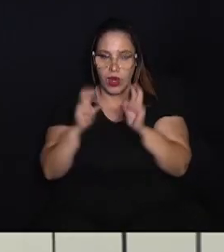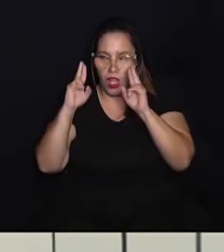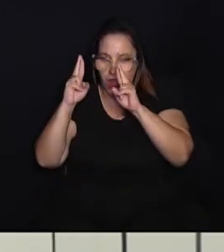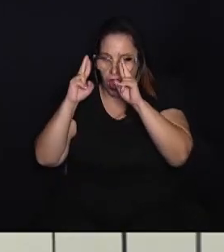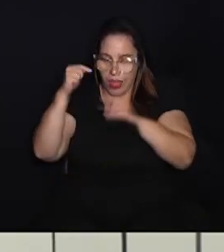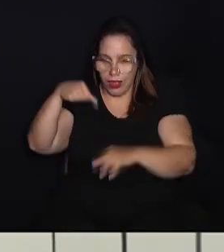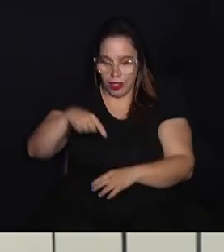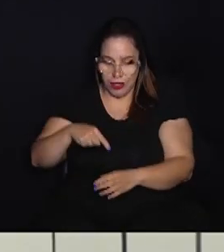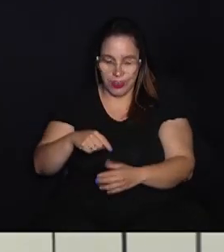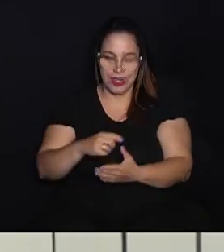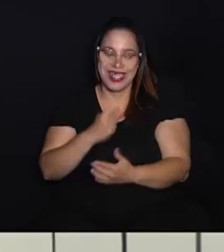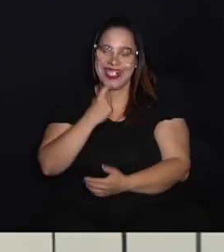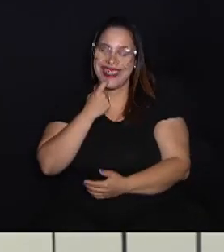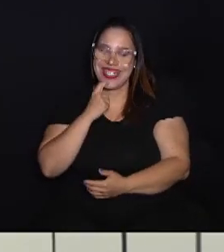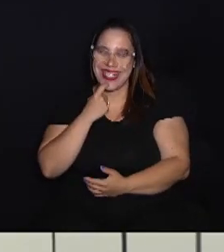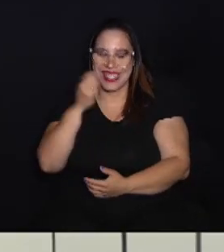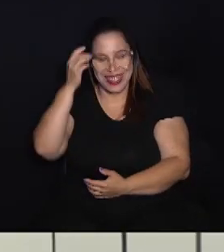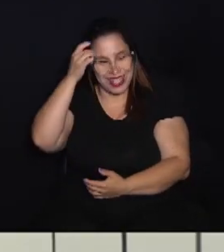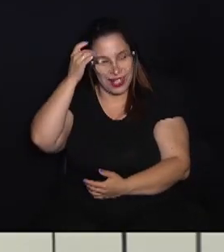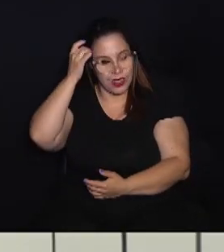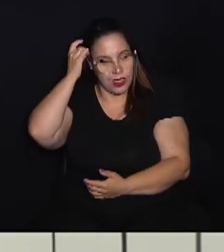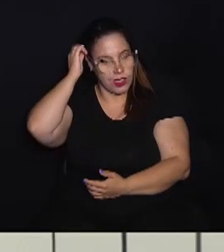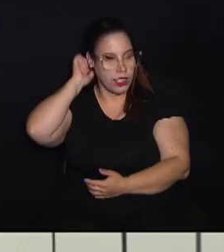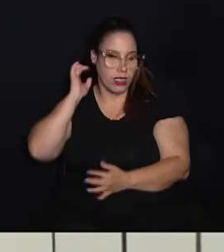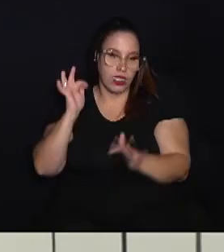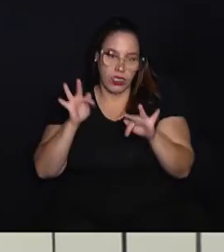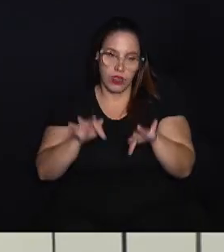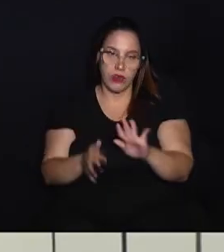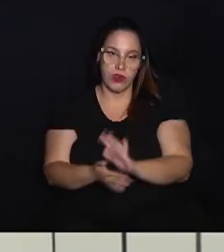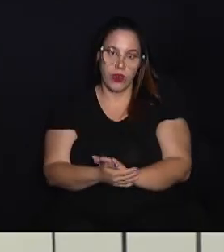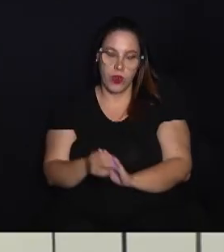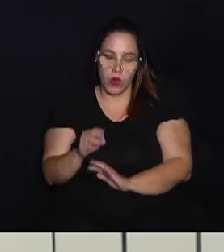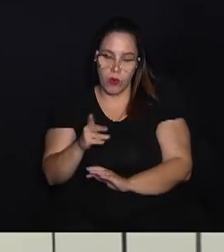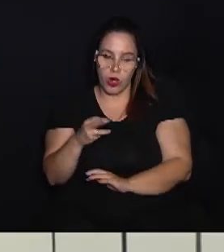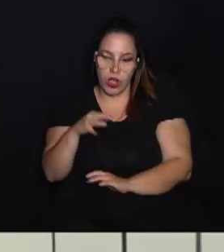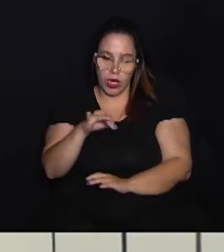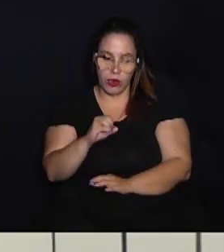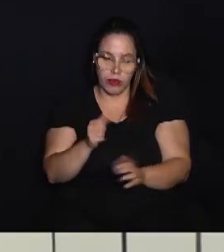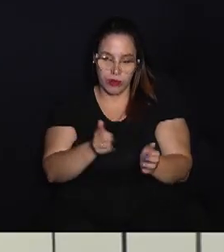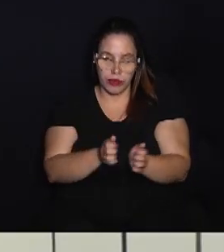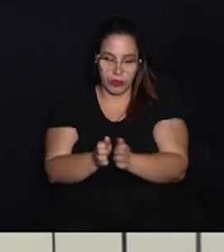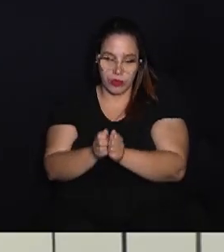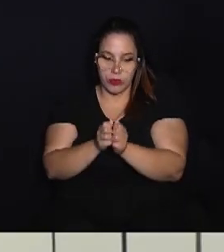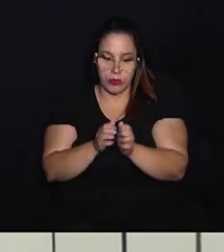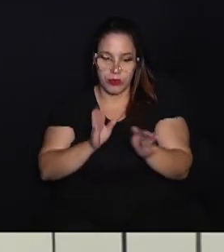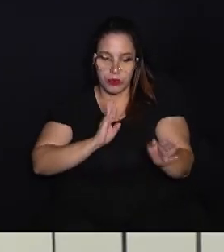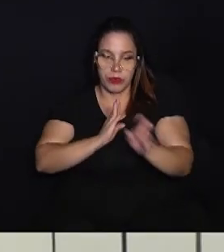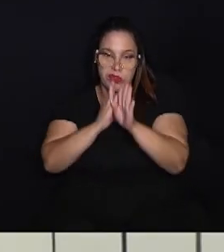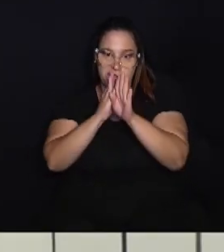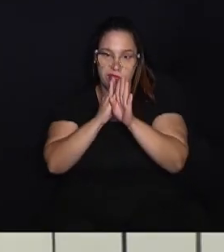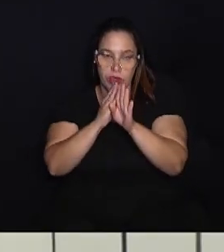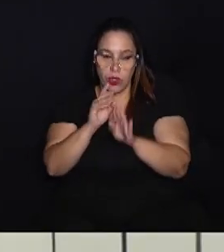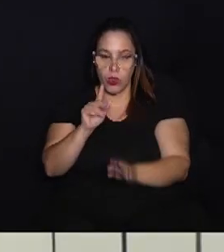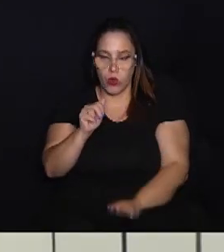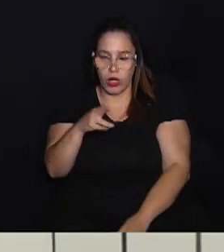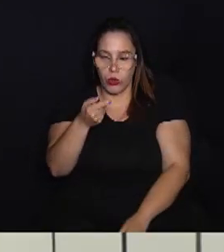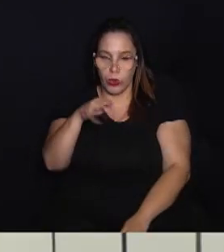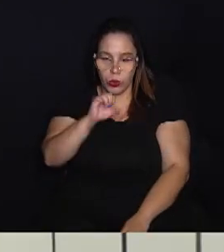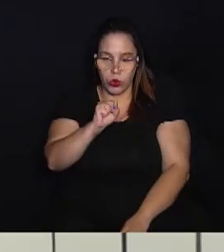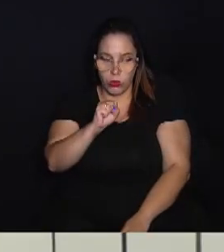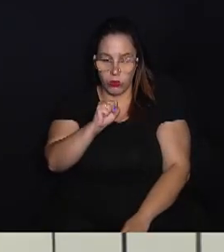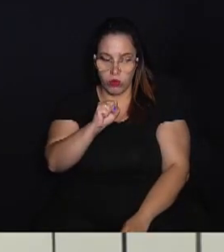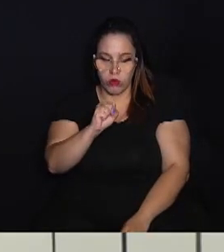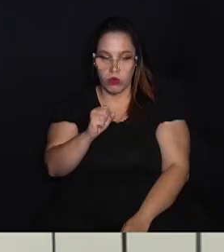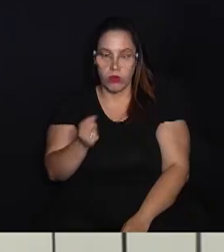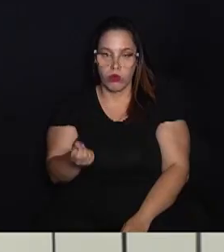Aqui em casa, em Campinas, na semifinal, por exemplo, Bruninho e companhia terão pela frente o time de Guarulhos,